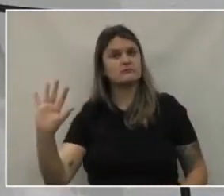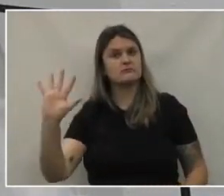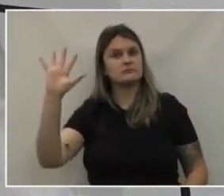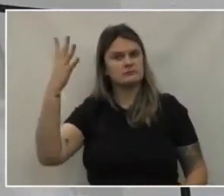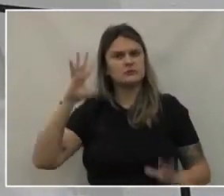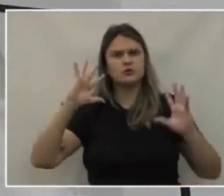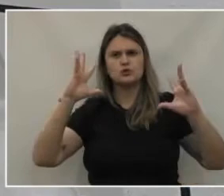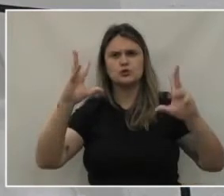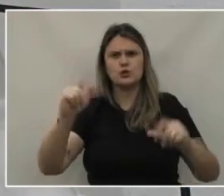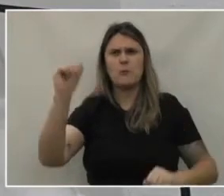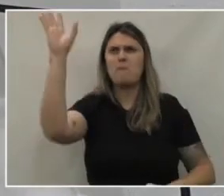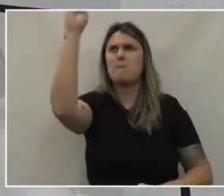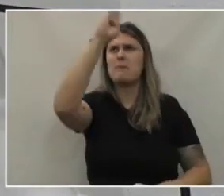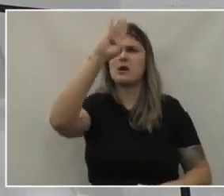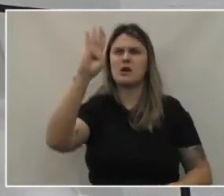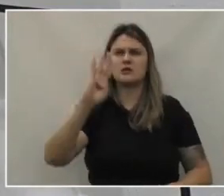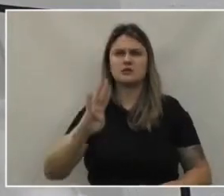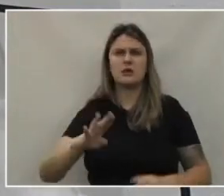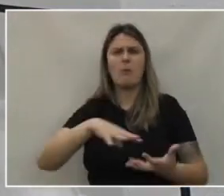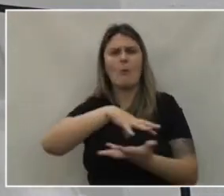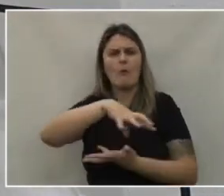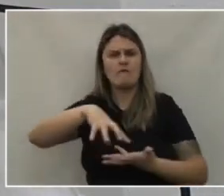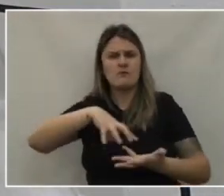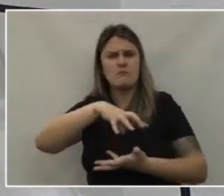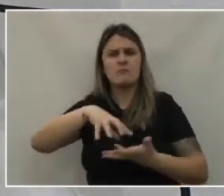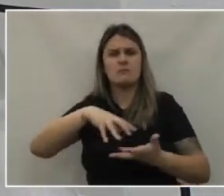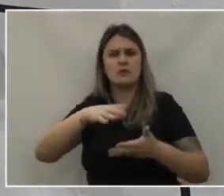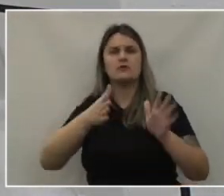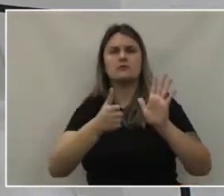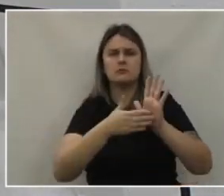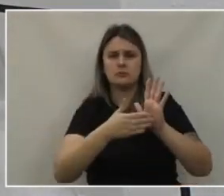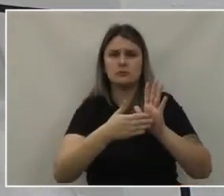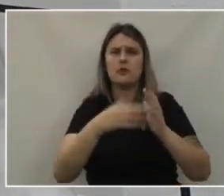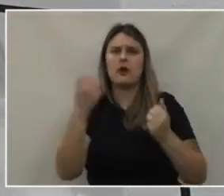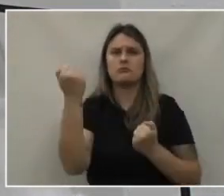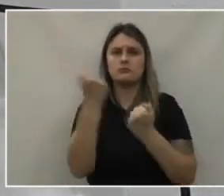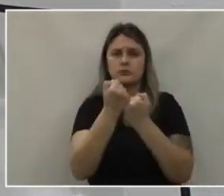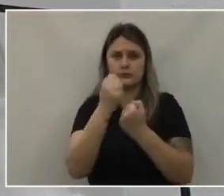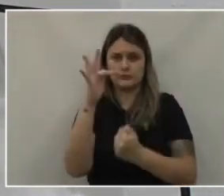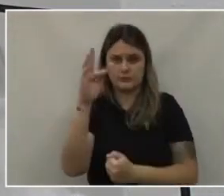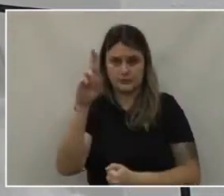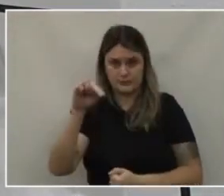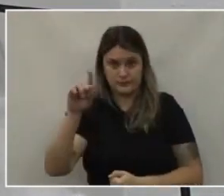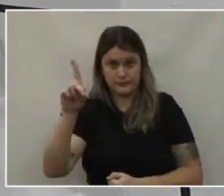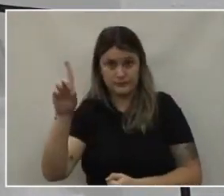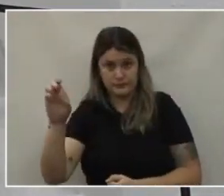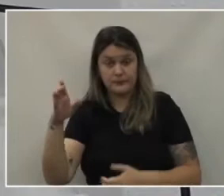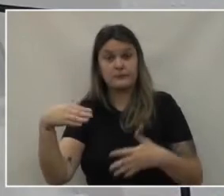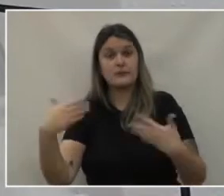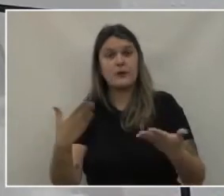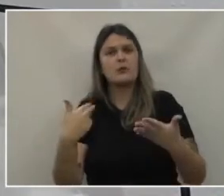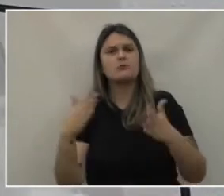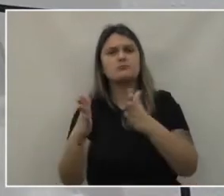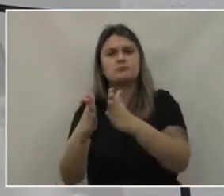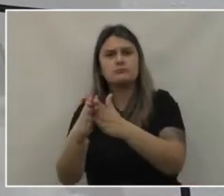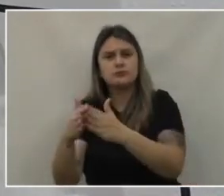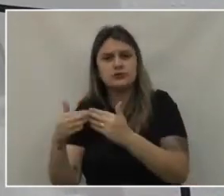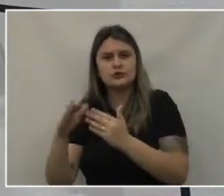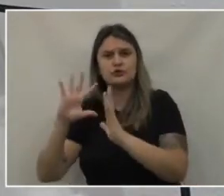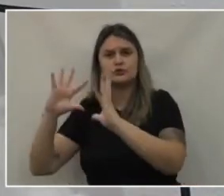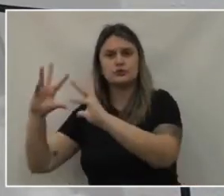em todo o Brasil mobilizações a favor do Fundeb. Portanto, peço que os